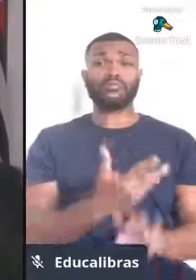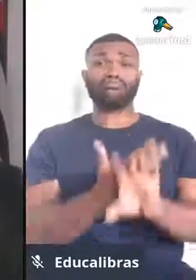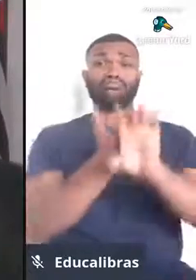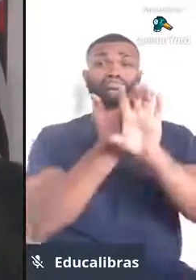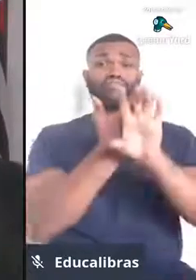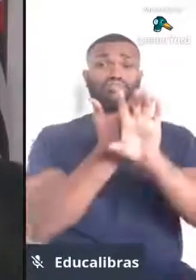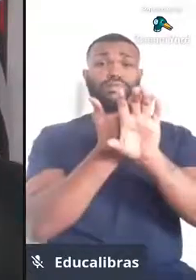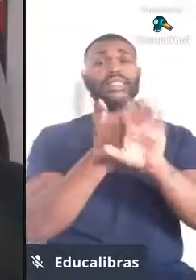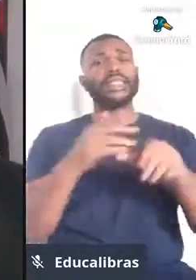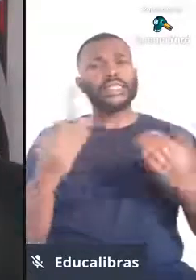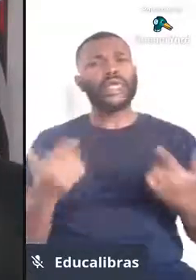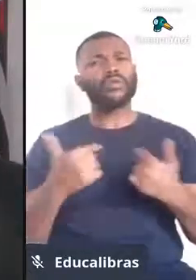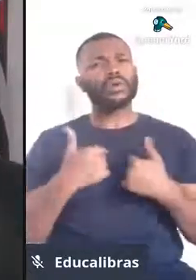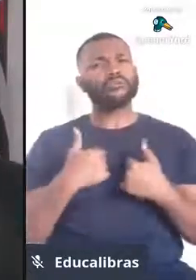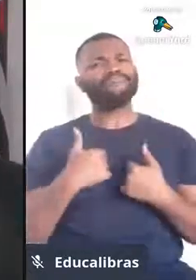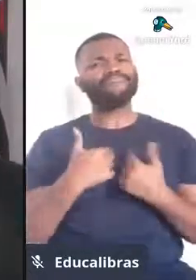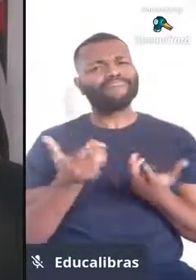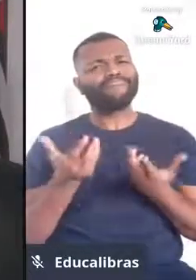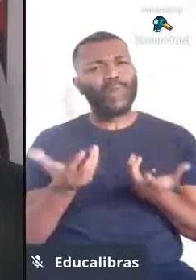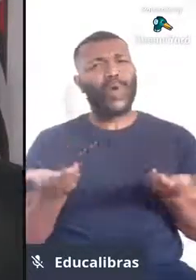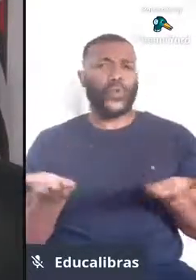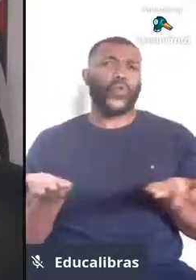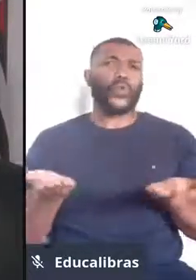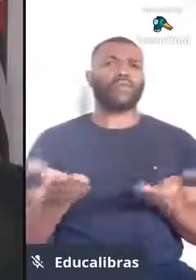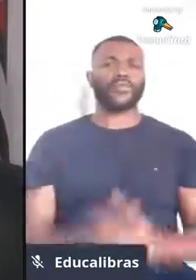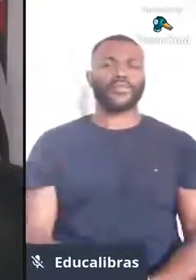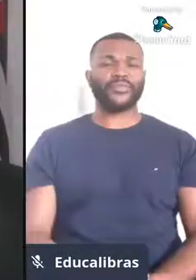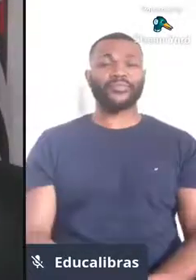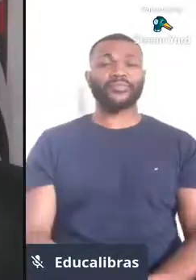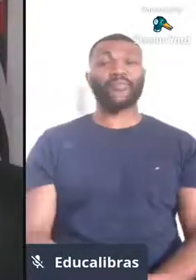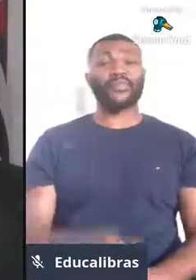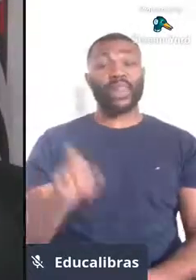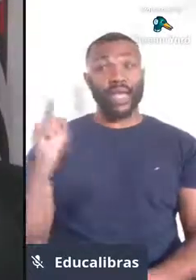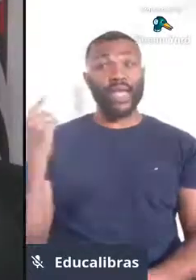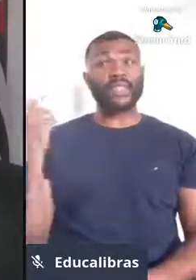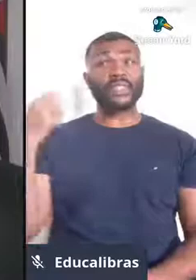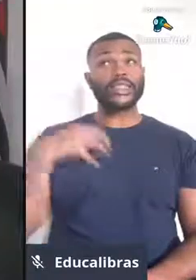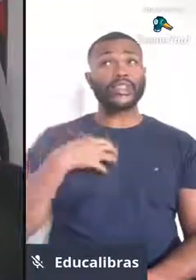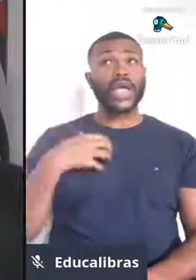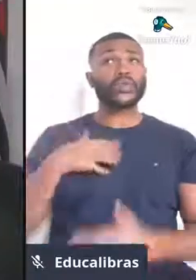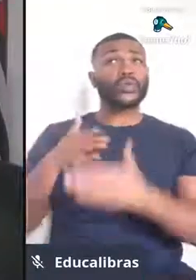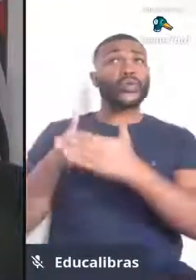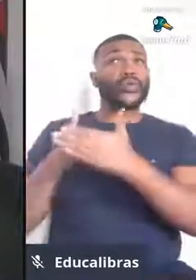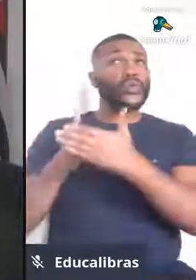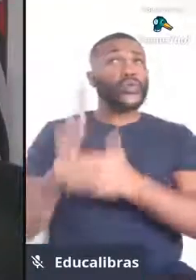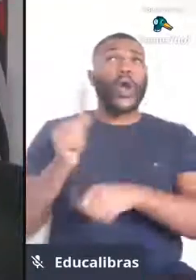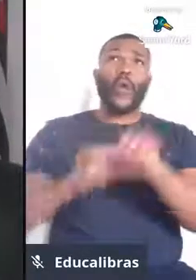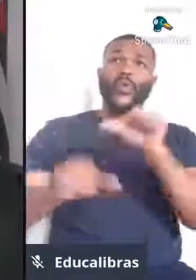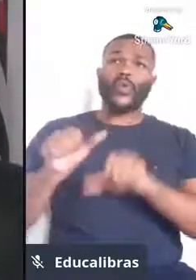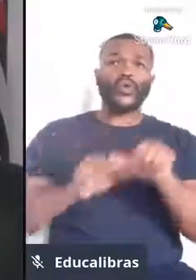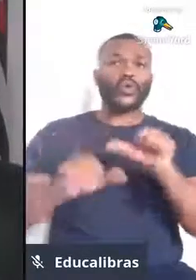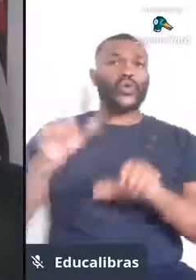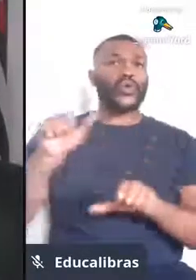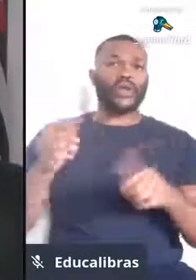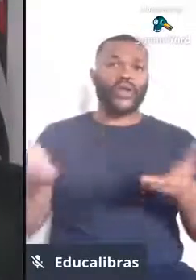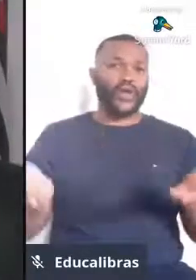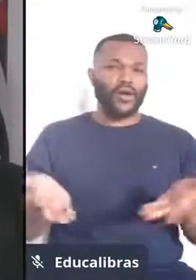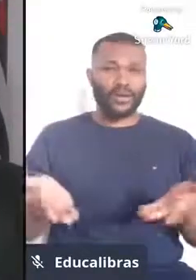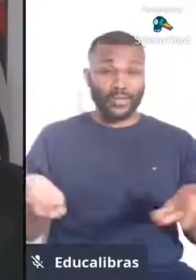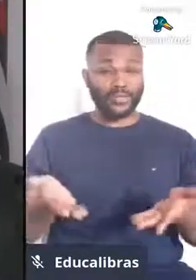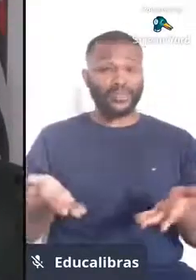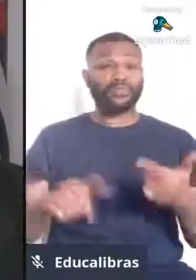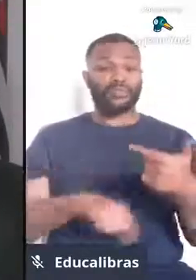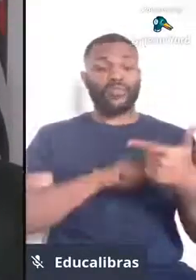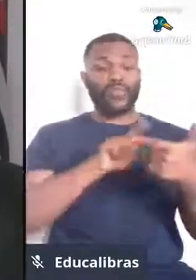por ter. Então, essa barreira foi quebrada. Eu acho que as pessoas vão estar muito mais suscetíveis a isso, né? A outra coisa, eu